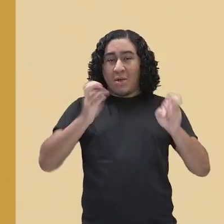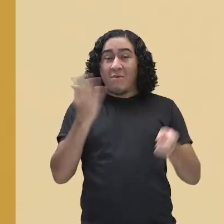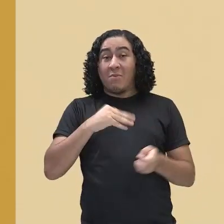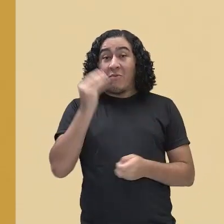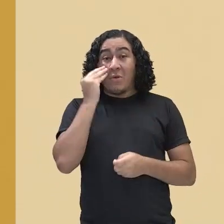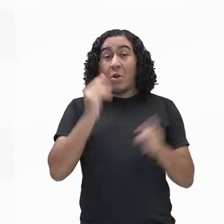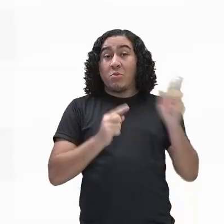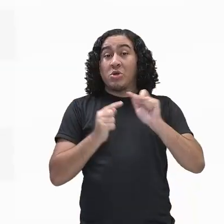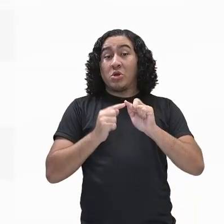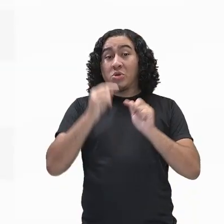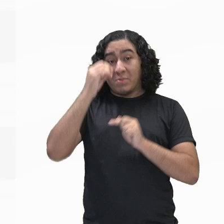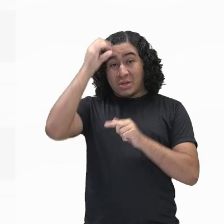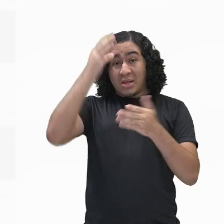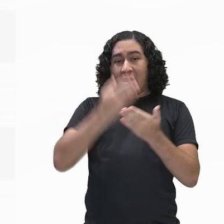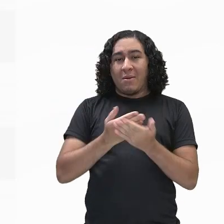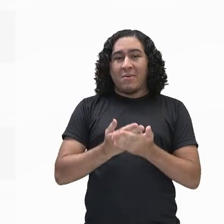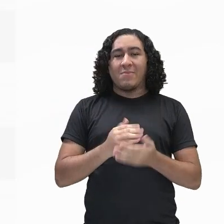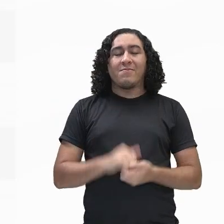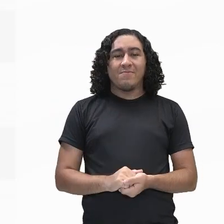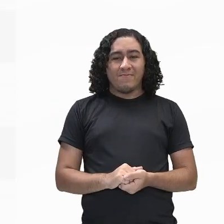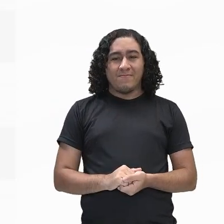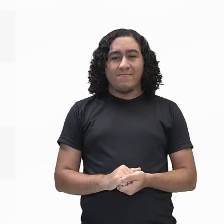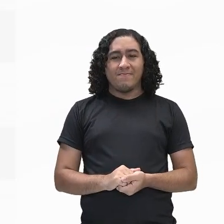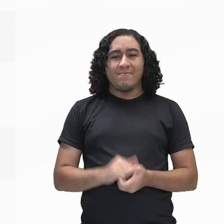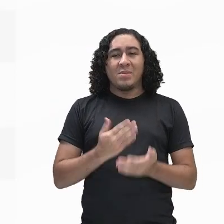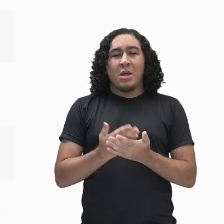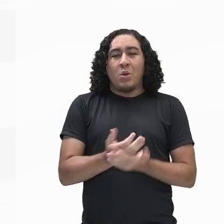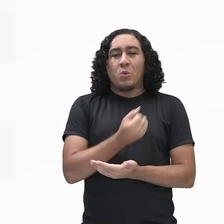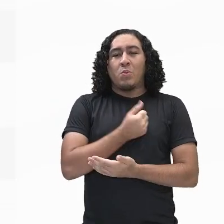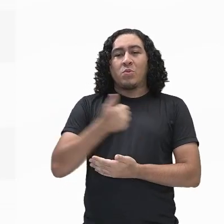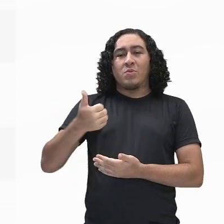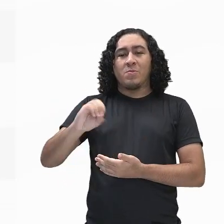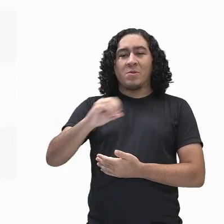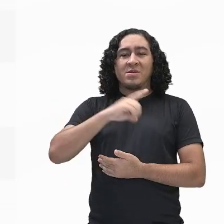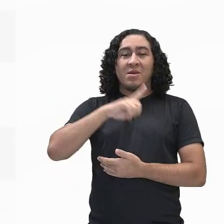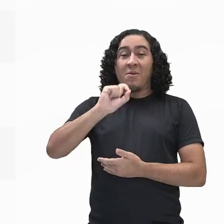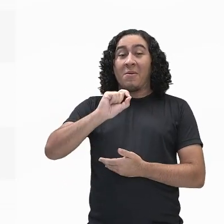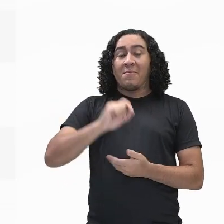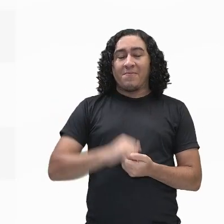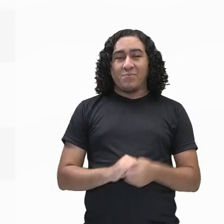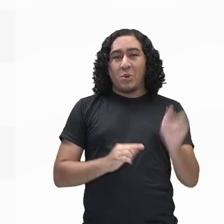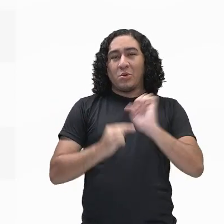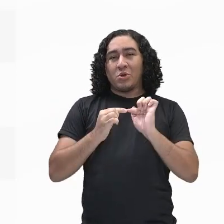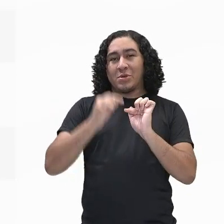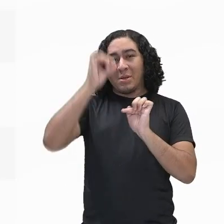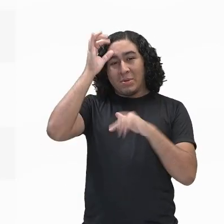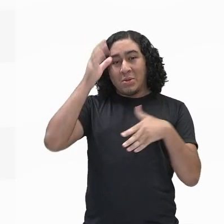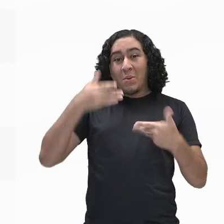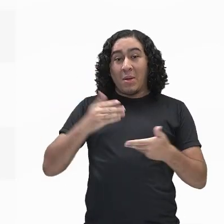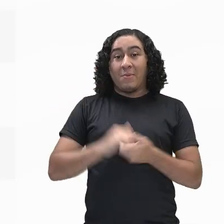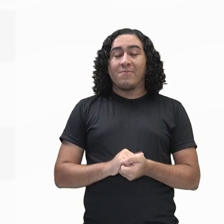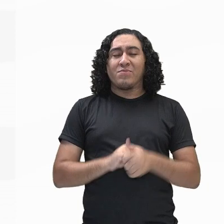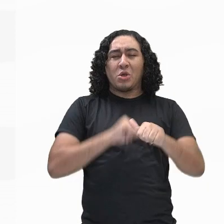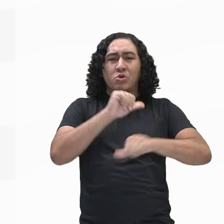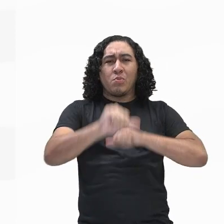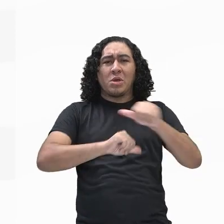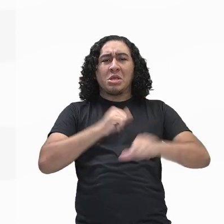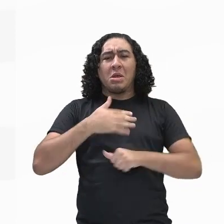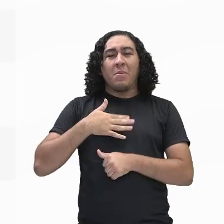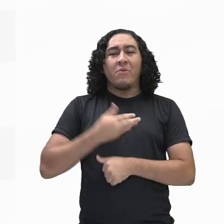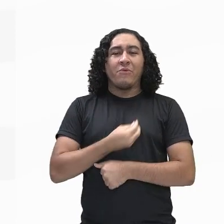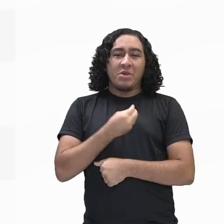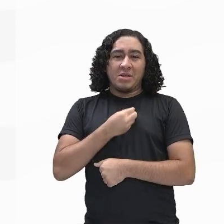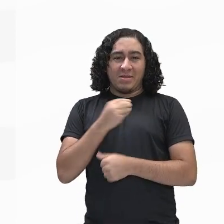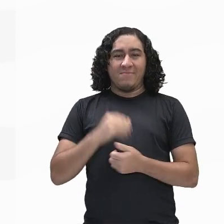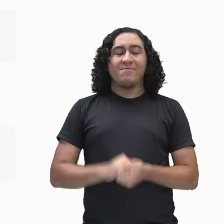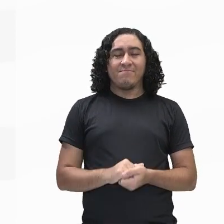conhecimento para essa aula? Vamos lá? Bom, na aula de número 10, temos aí por objeto de conhecimento a metamorfose da minha vida.